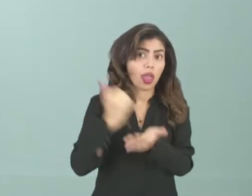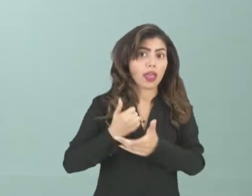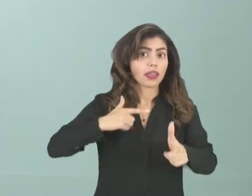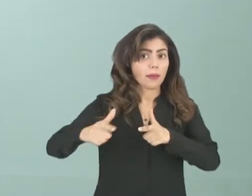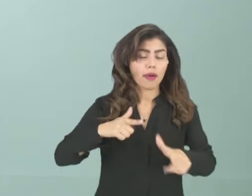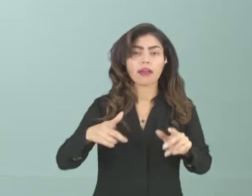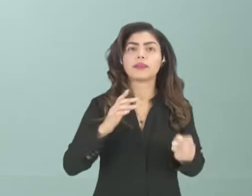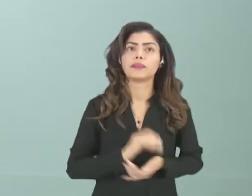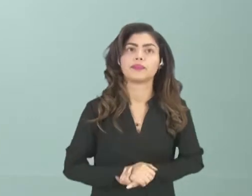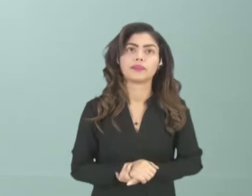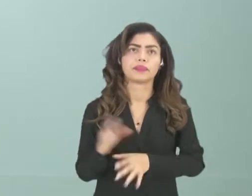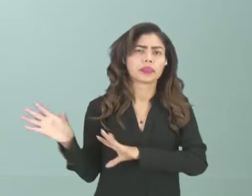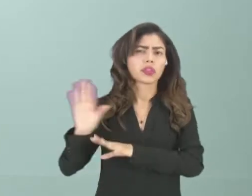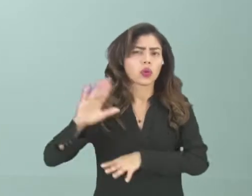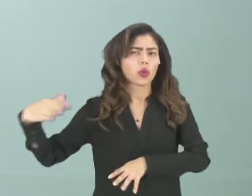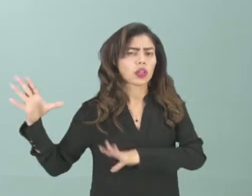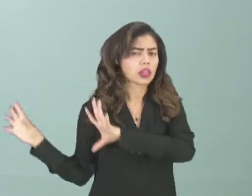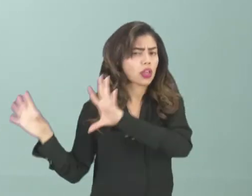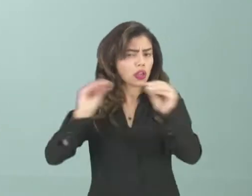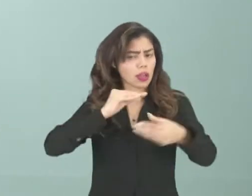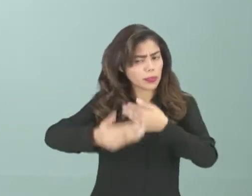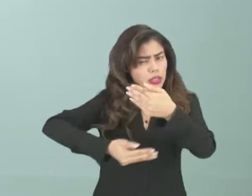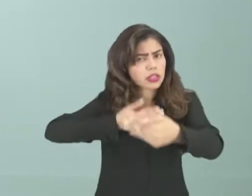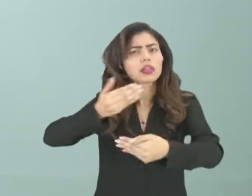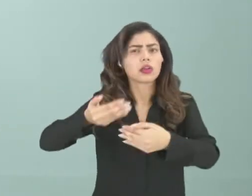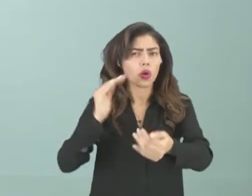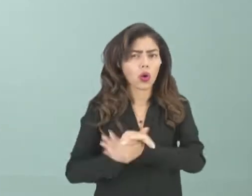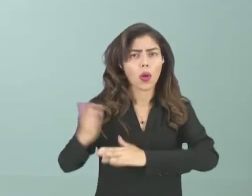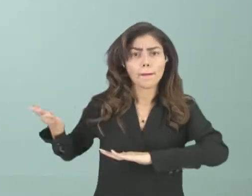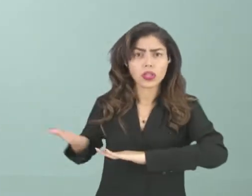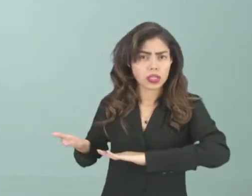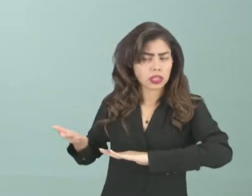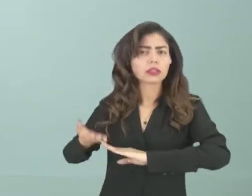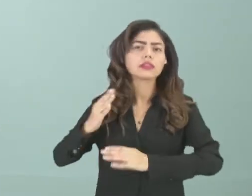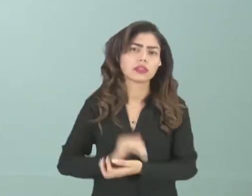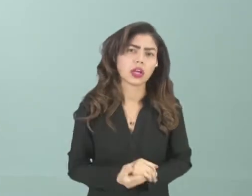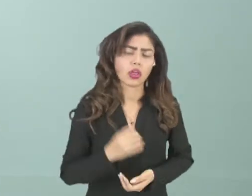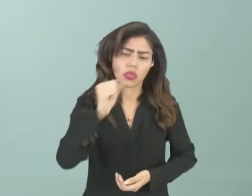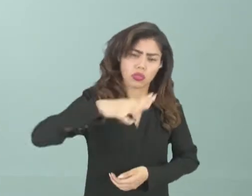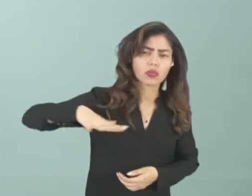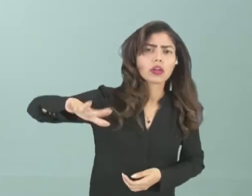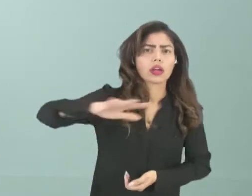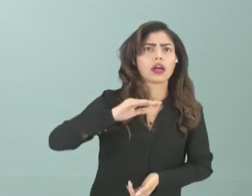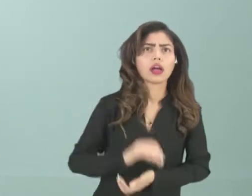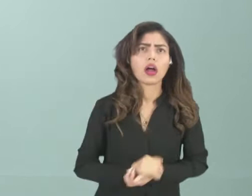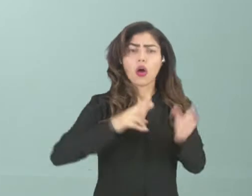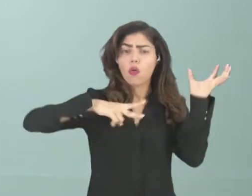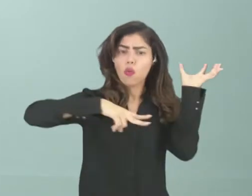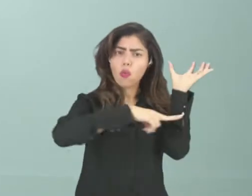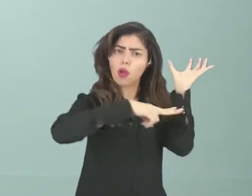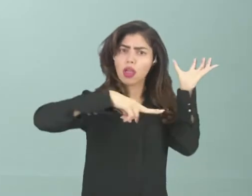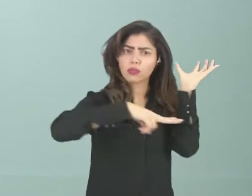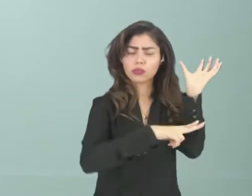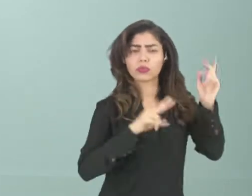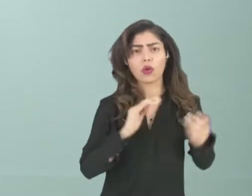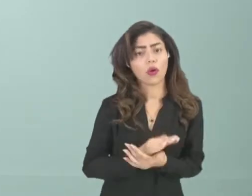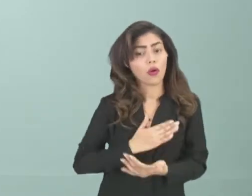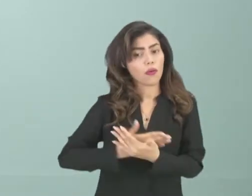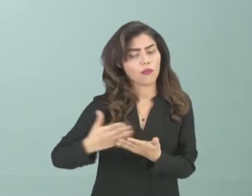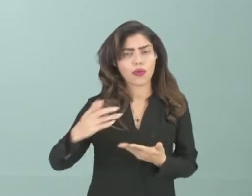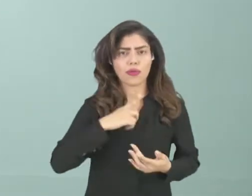Quando começou o processo de modernização do campo, a questão do êxodo rural ela começou